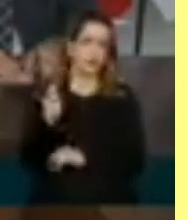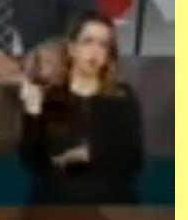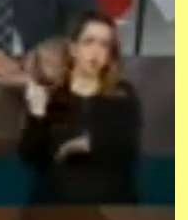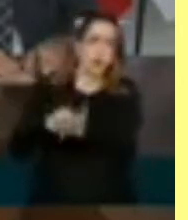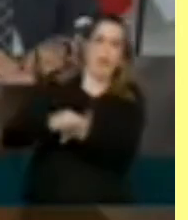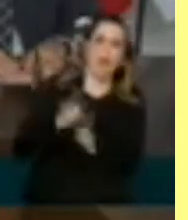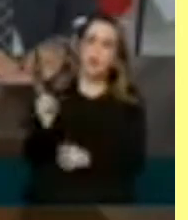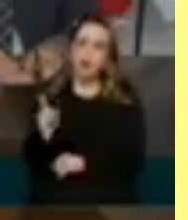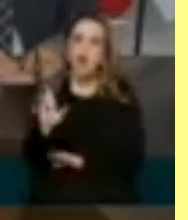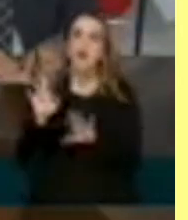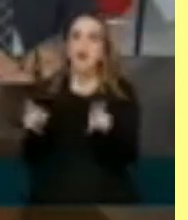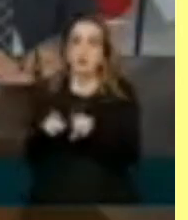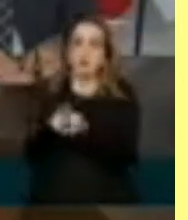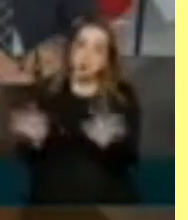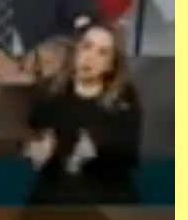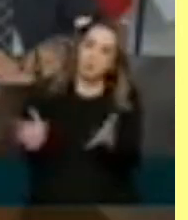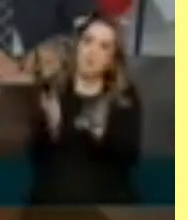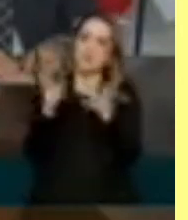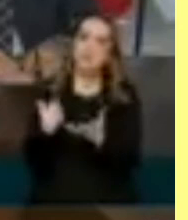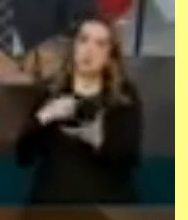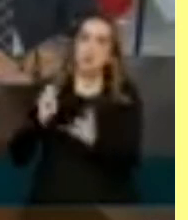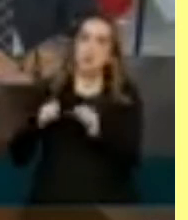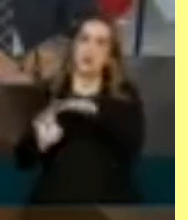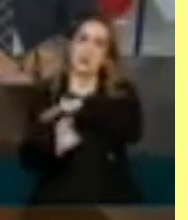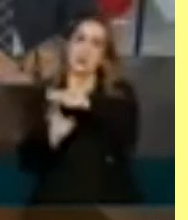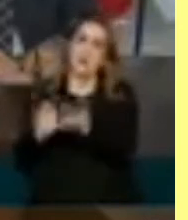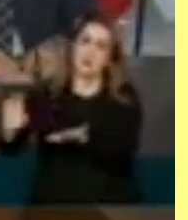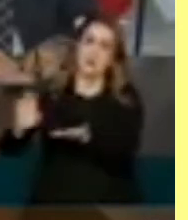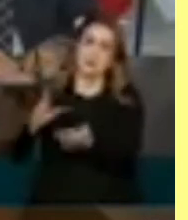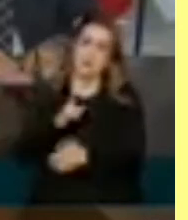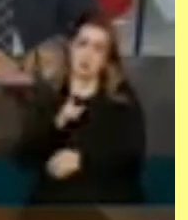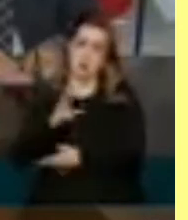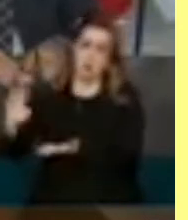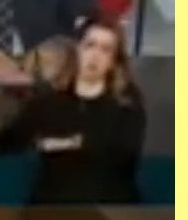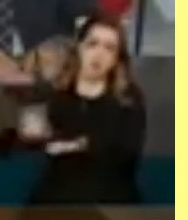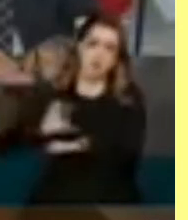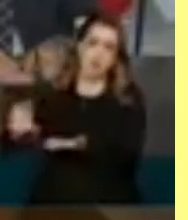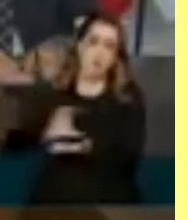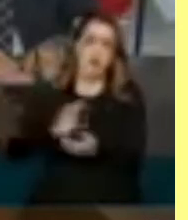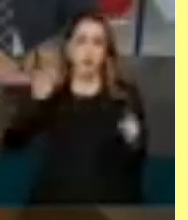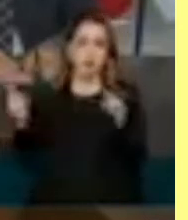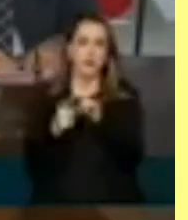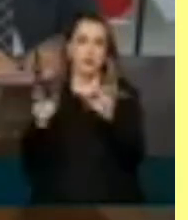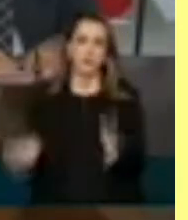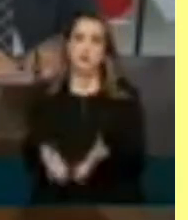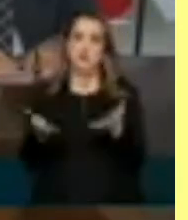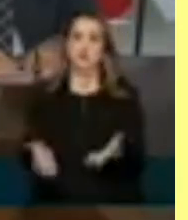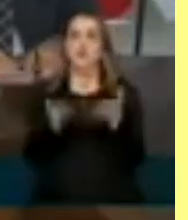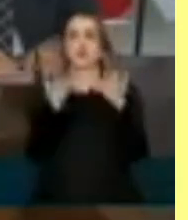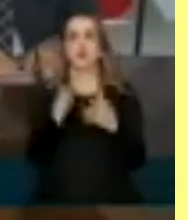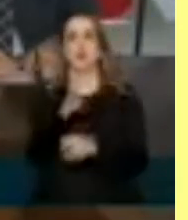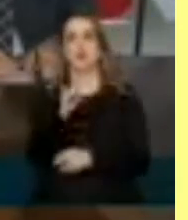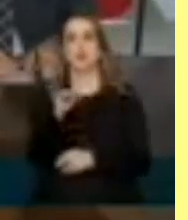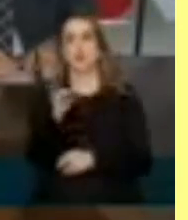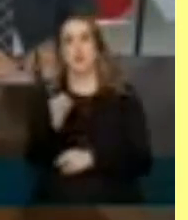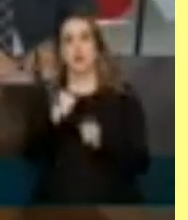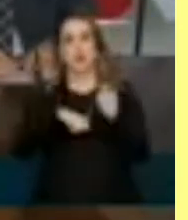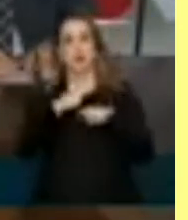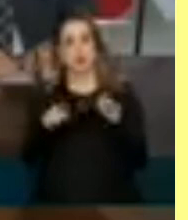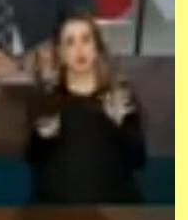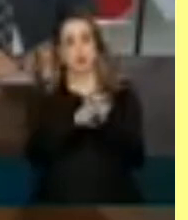financiamento, mas também de mobilização de capital privado voltado a estimular o enorme potencial da bioeconomia